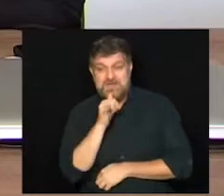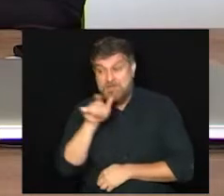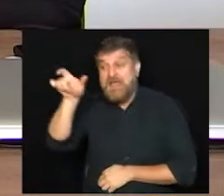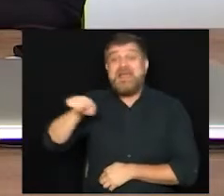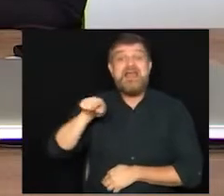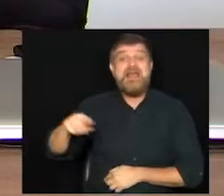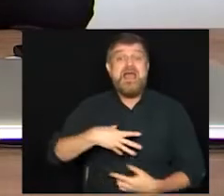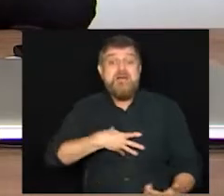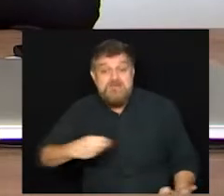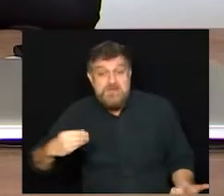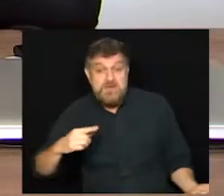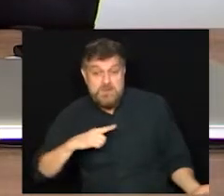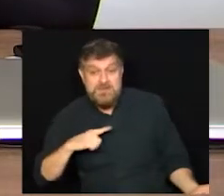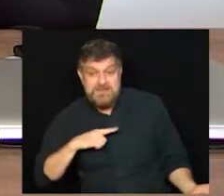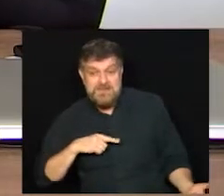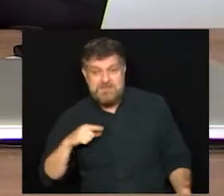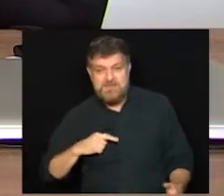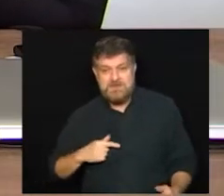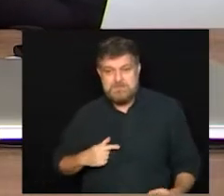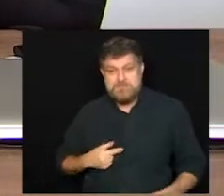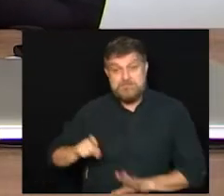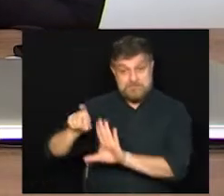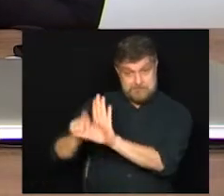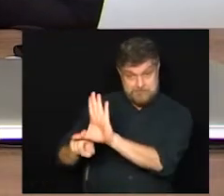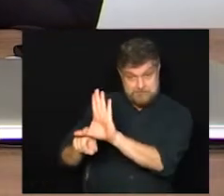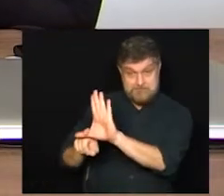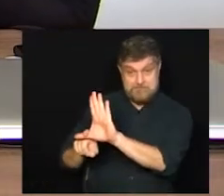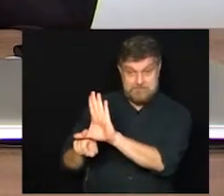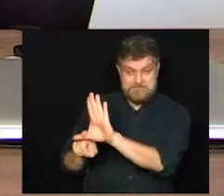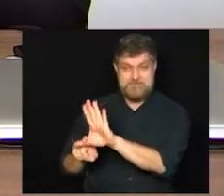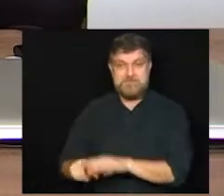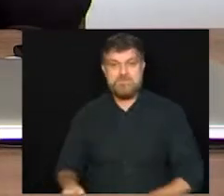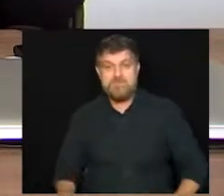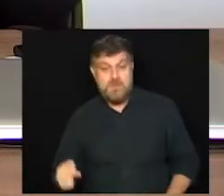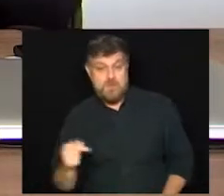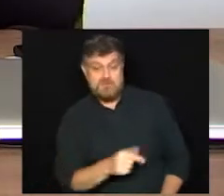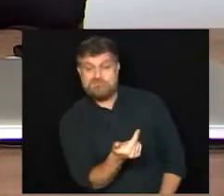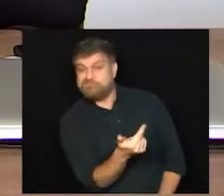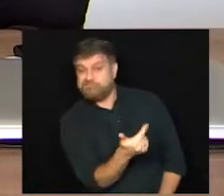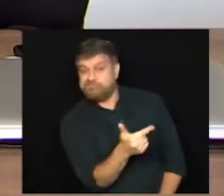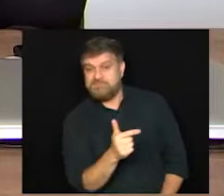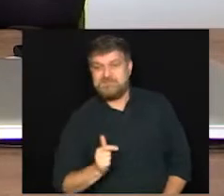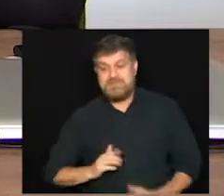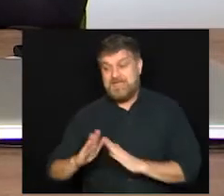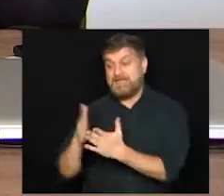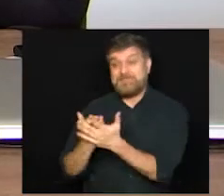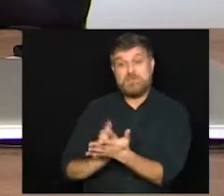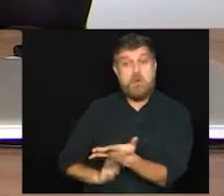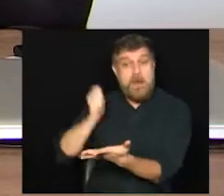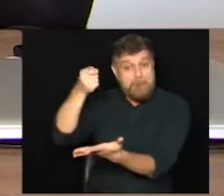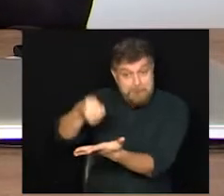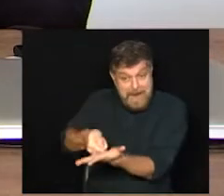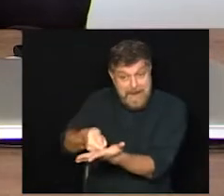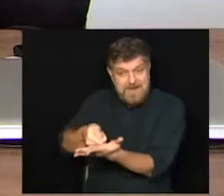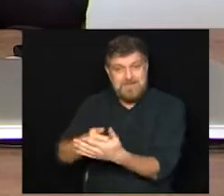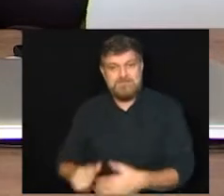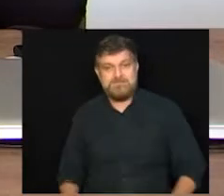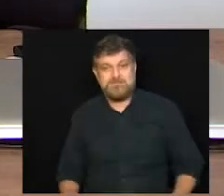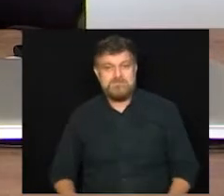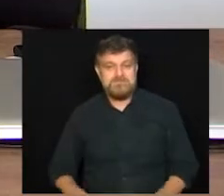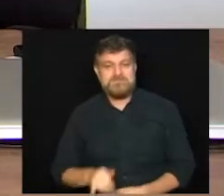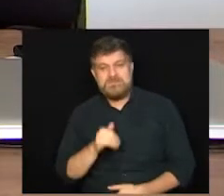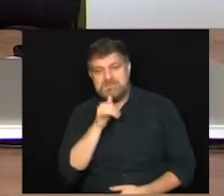filhos e pode lançar ali como dependente na declaração de imposto de renda, paga escola para essas crianças, ou